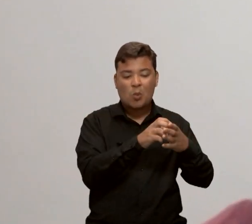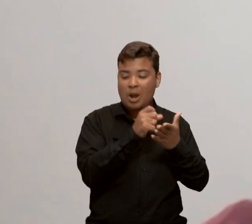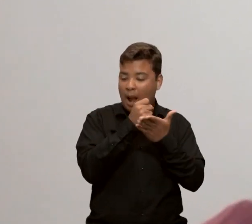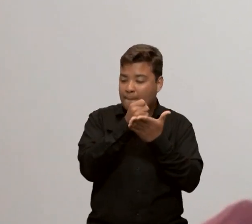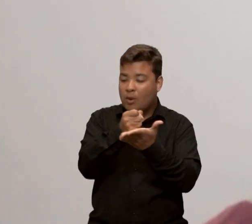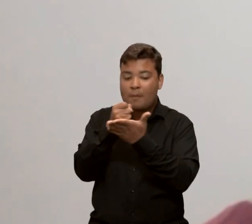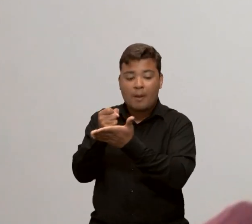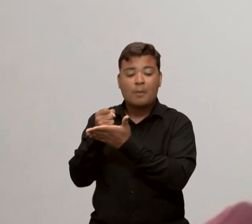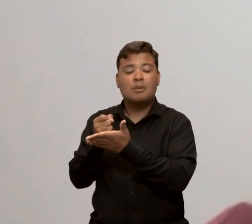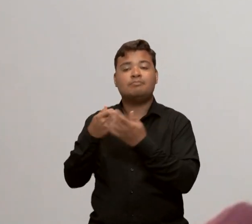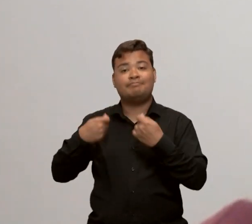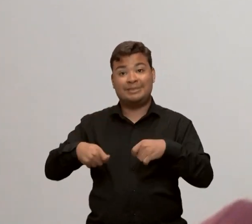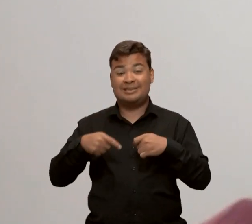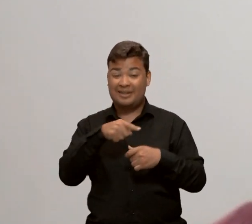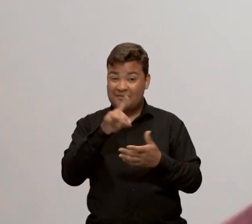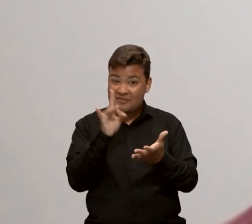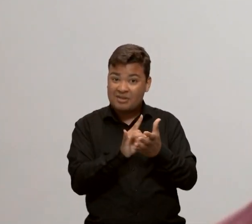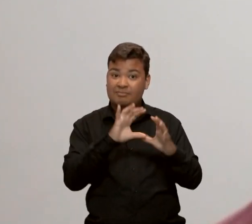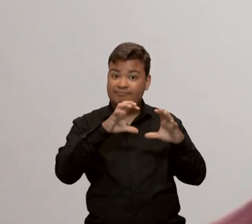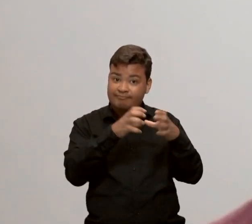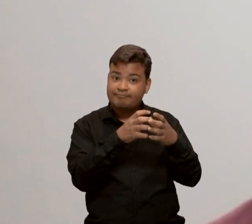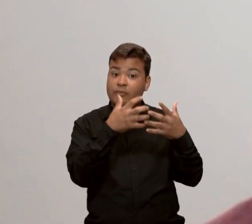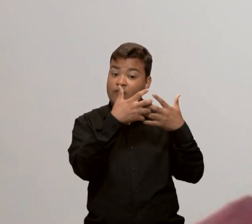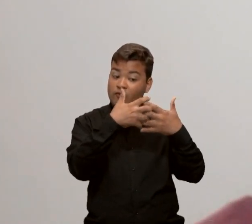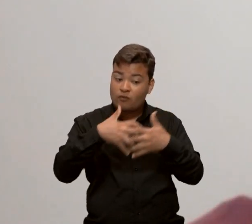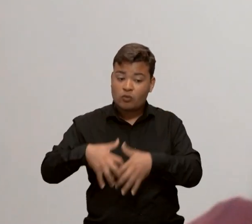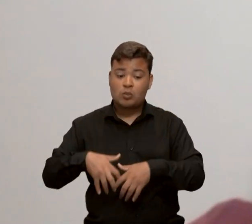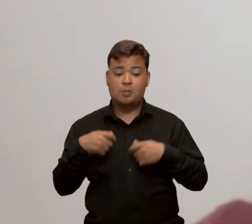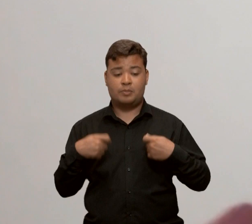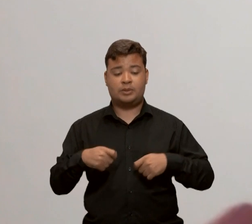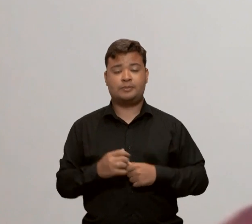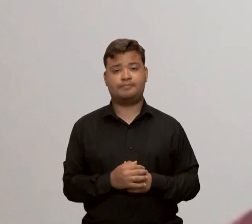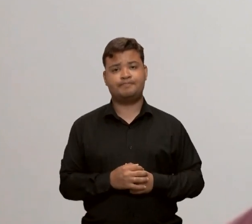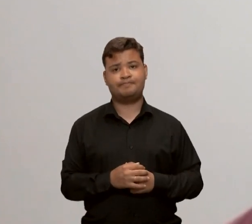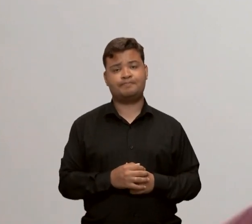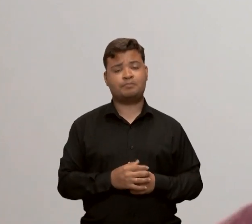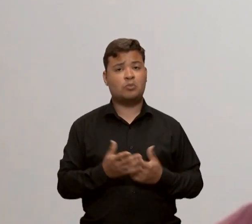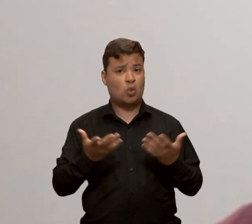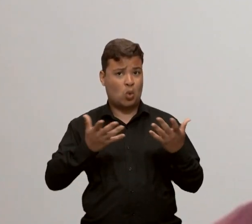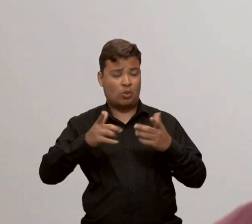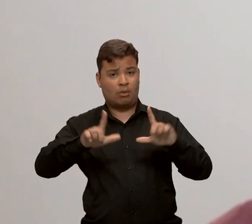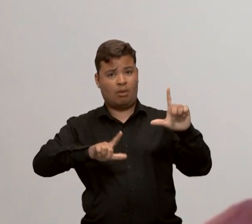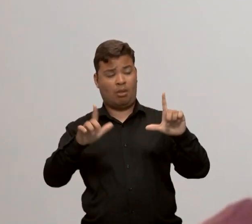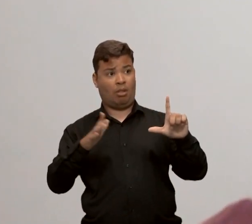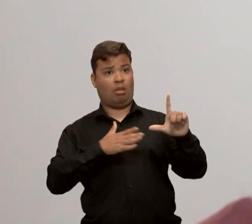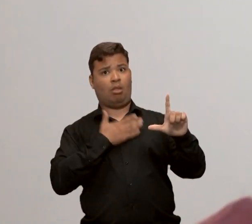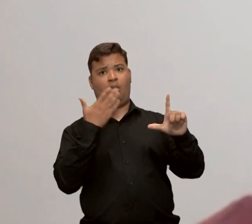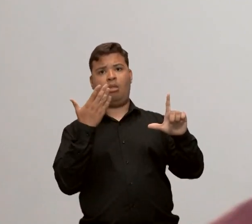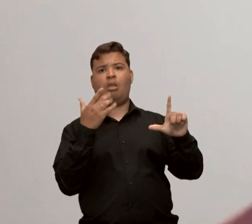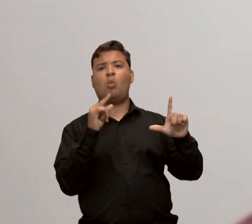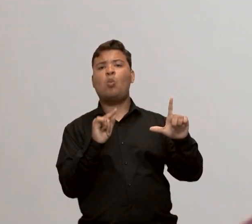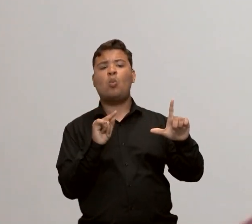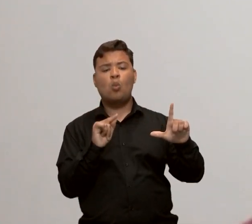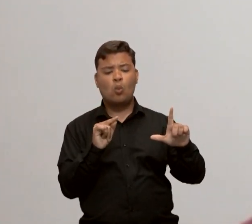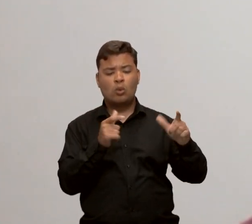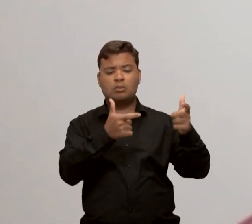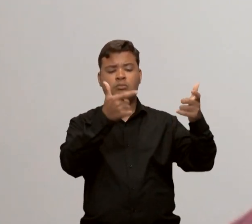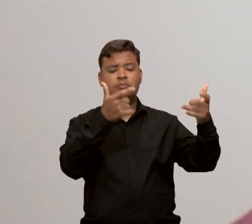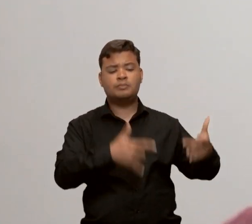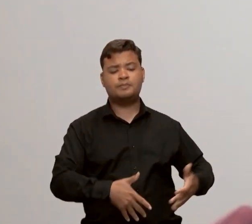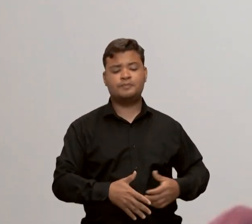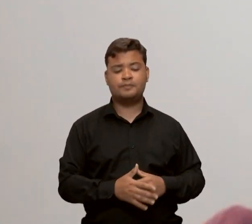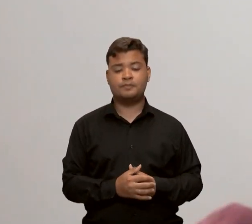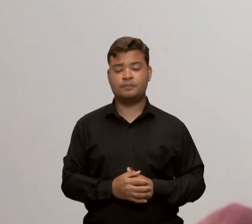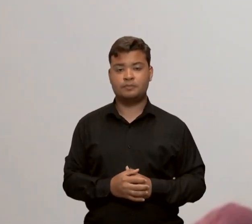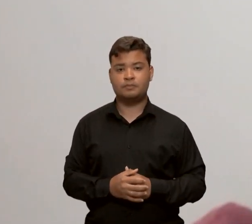precisam funcionar, né? Hoje mesmo fui surpreendida com uma reportagem pela manhã dizendo que